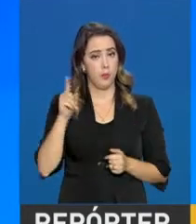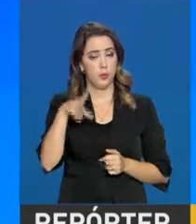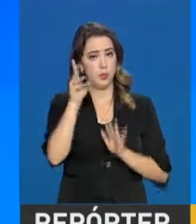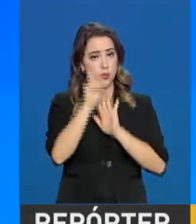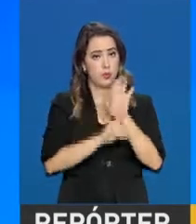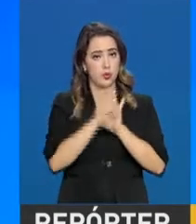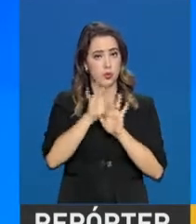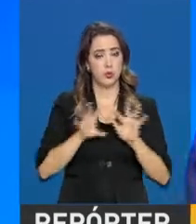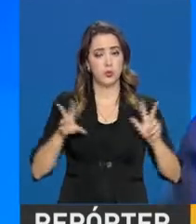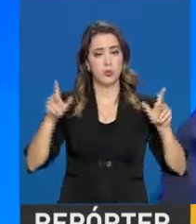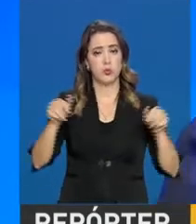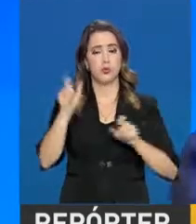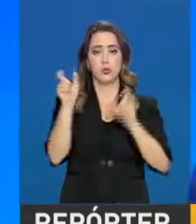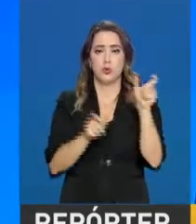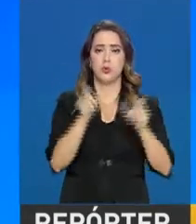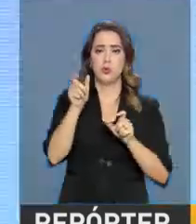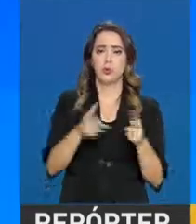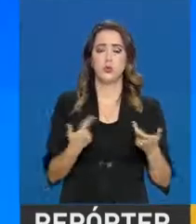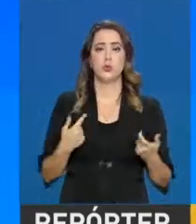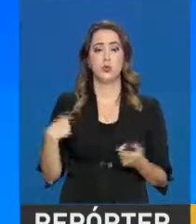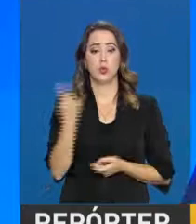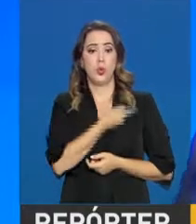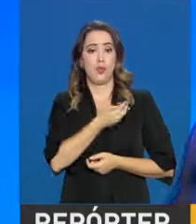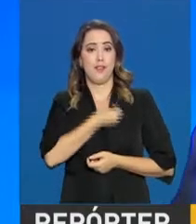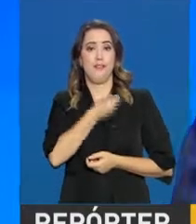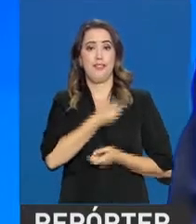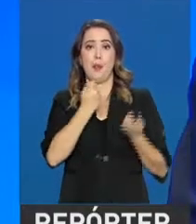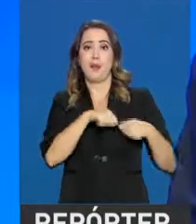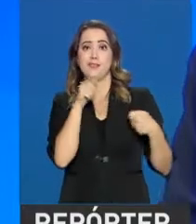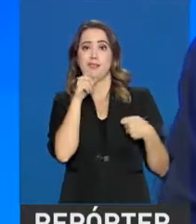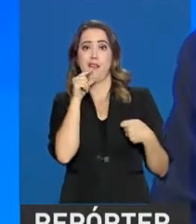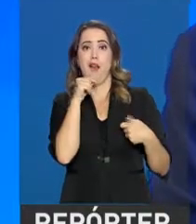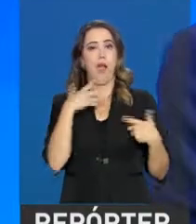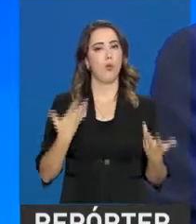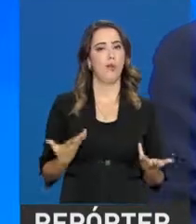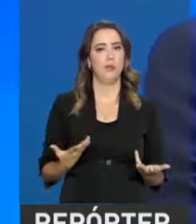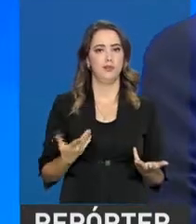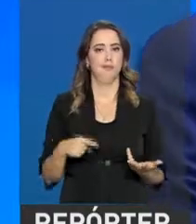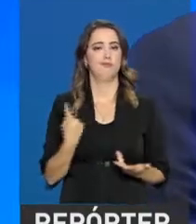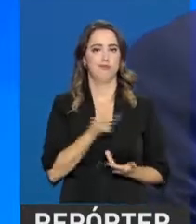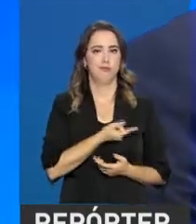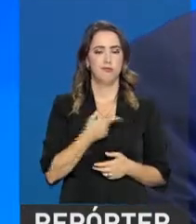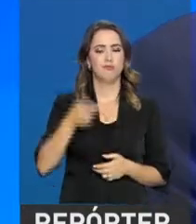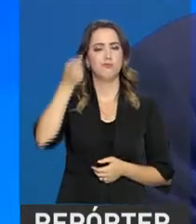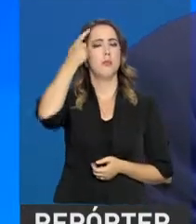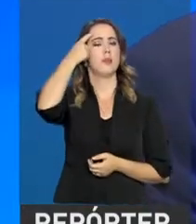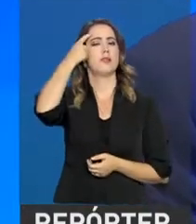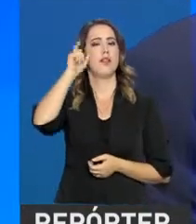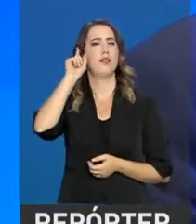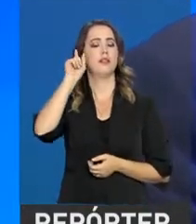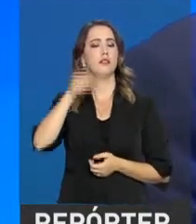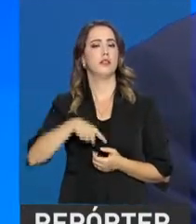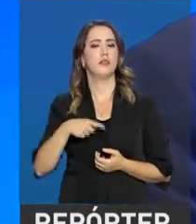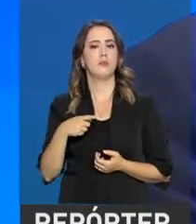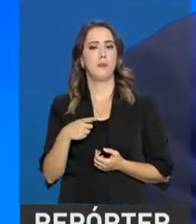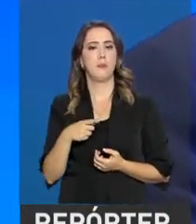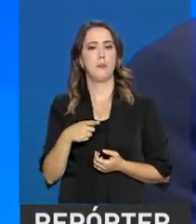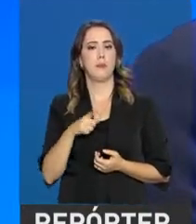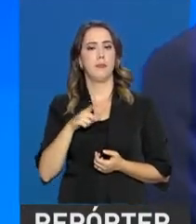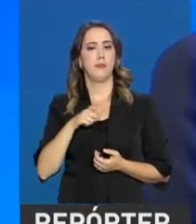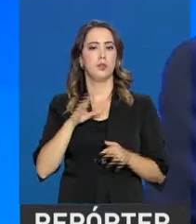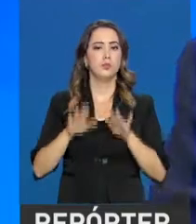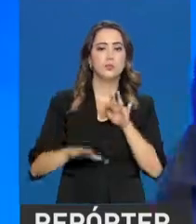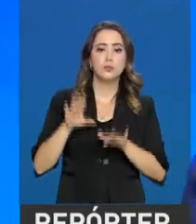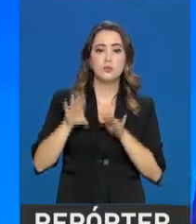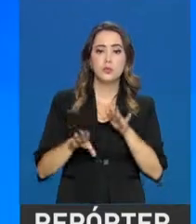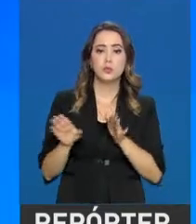A vida de todos nós depende dela. É esta convicção que me faz pensar ter